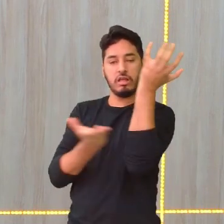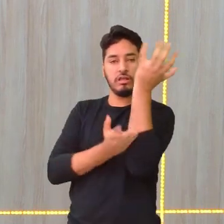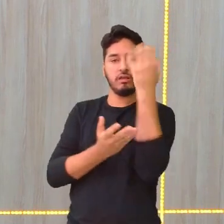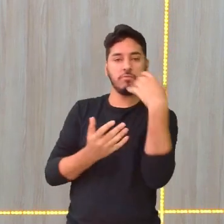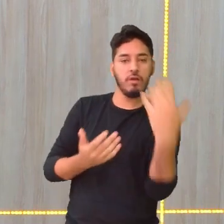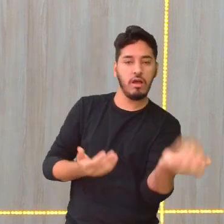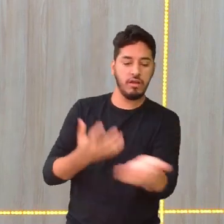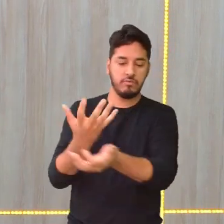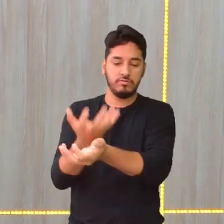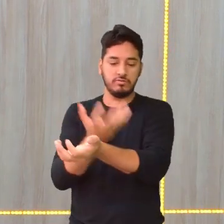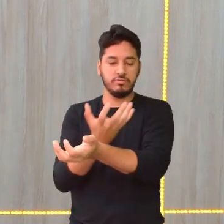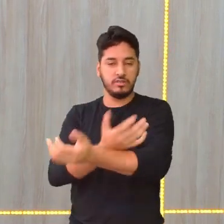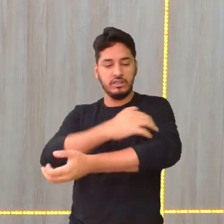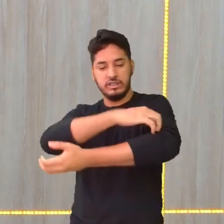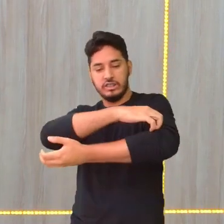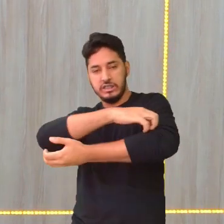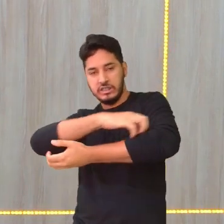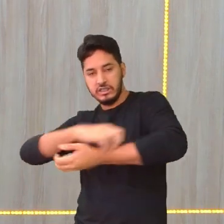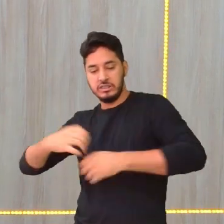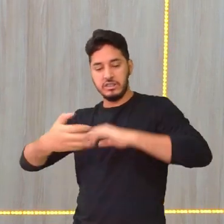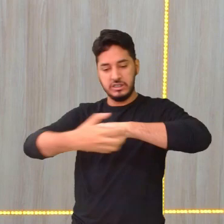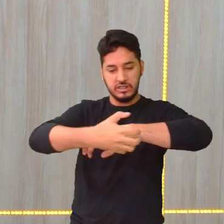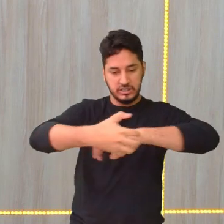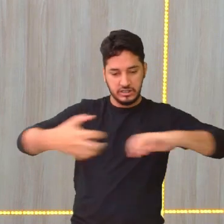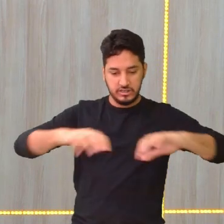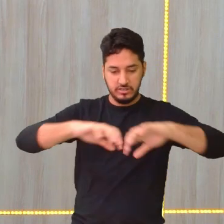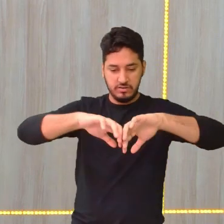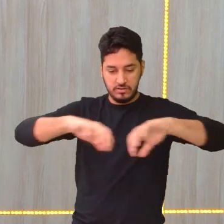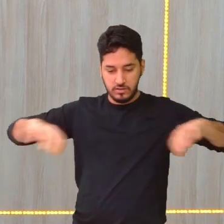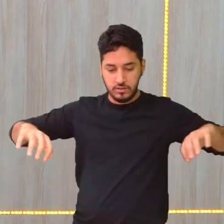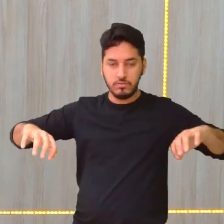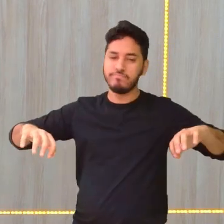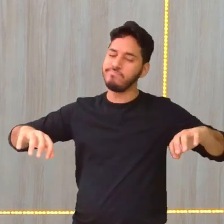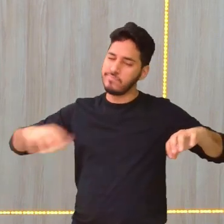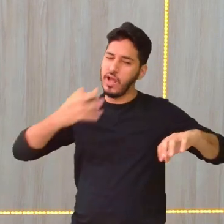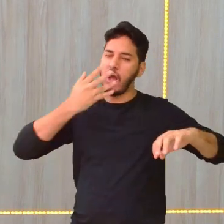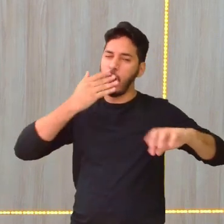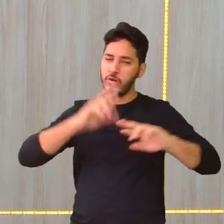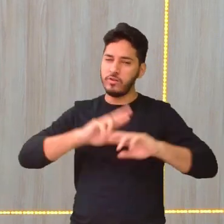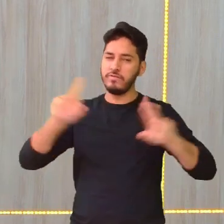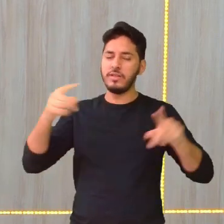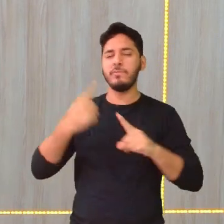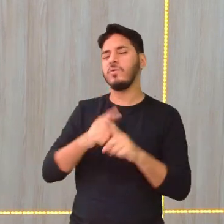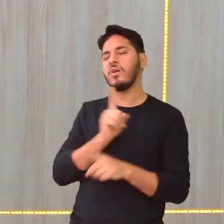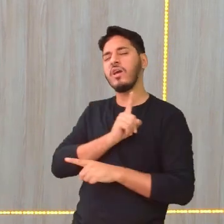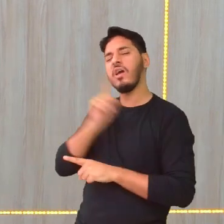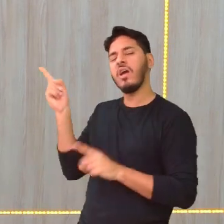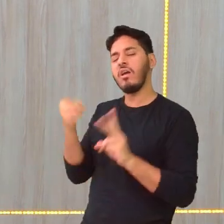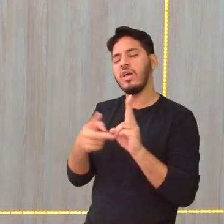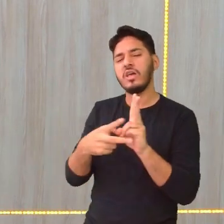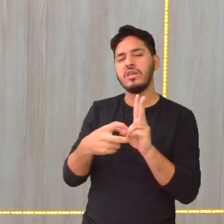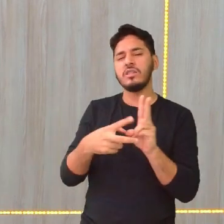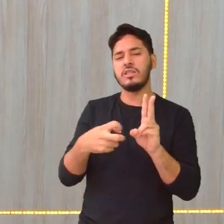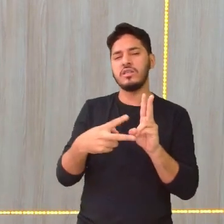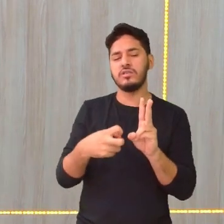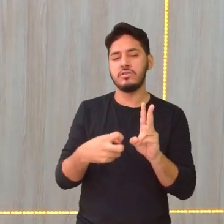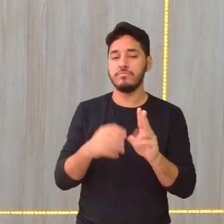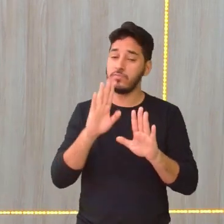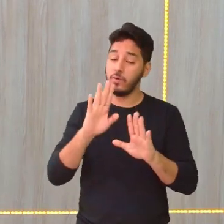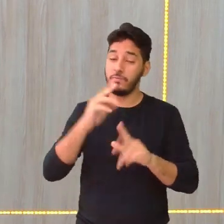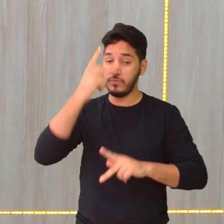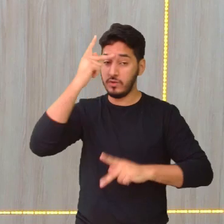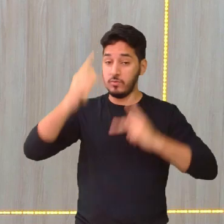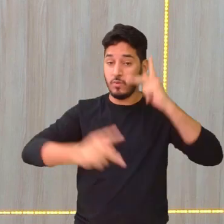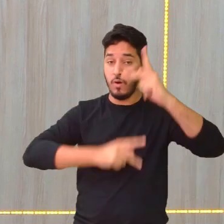vegetação foi retirada vai logo ter uma cor diferente, né? E por que a gente está falando de uma terra indígena? Porque a terra indígena, né, os povos